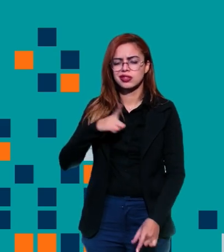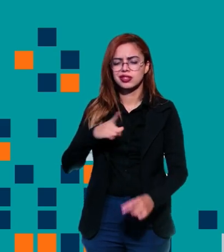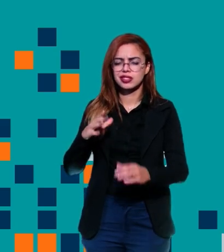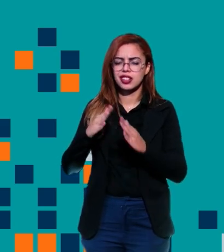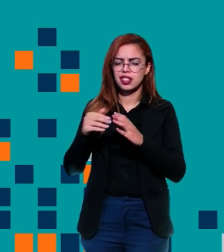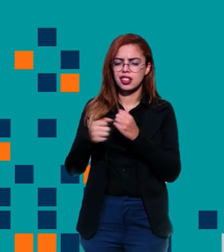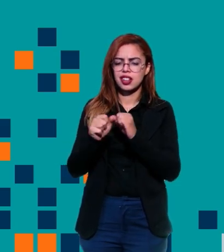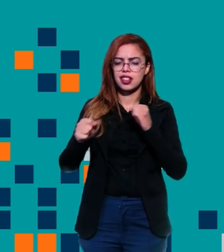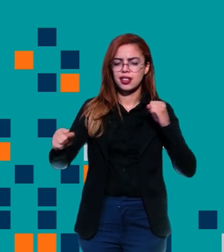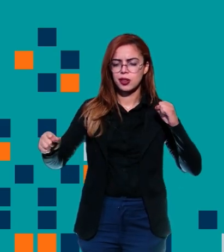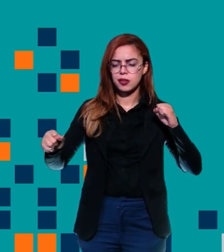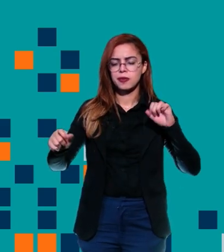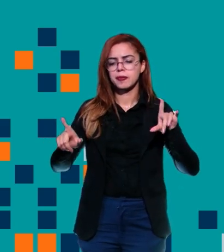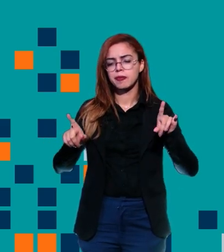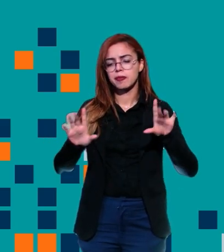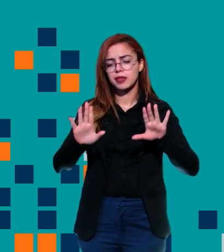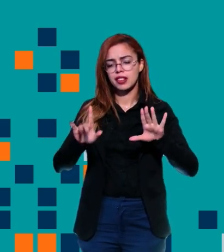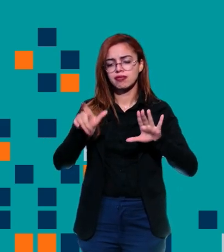né? Mas que